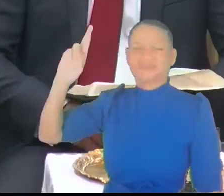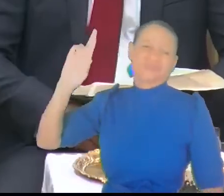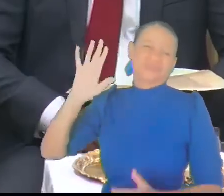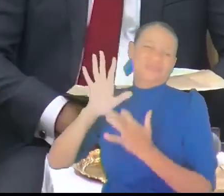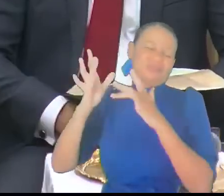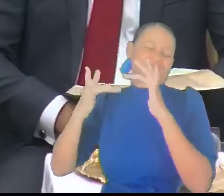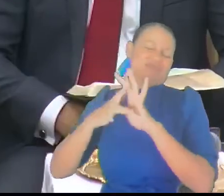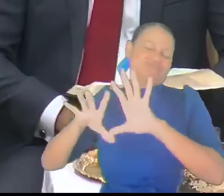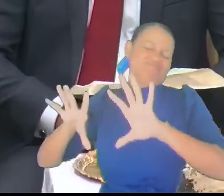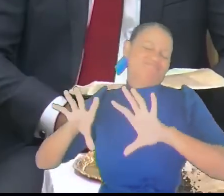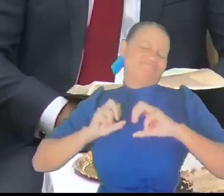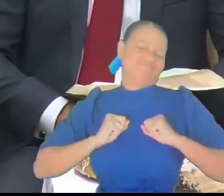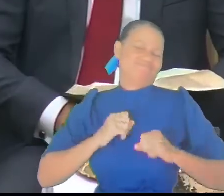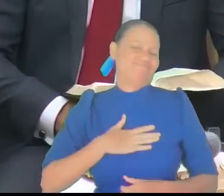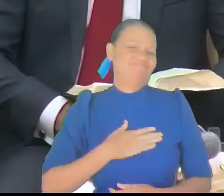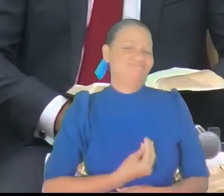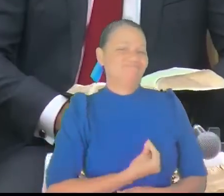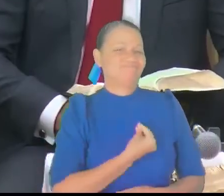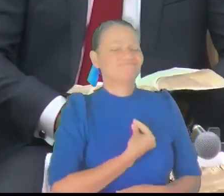alcançou a minha vida.